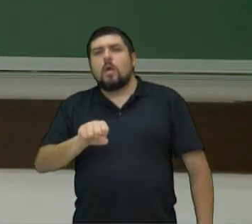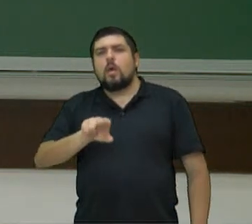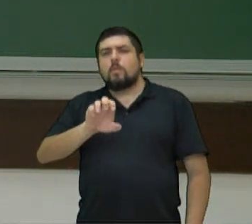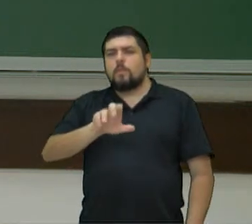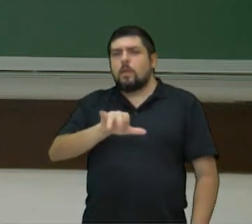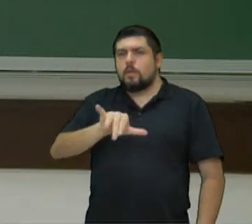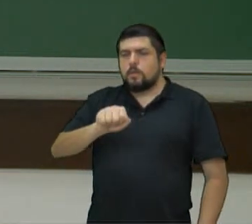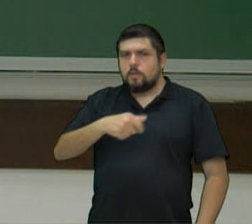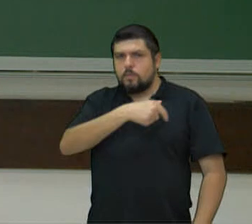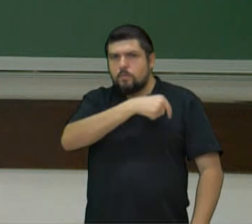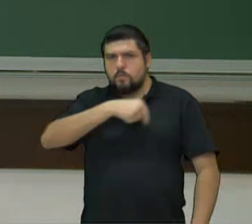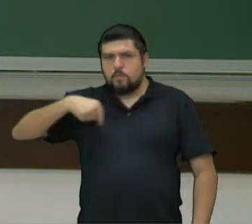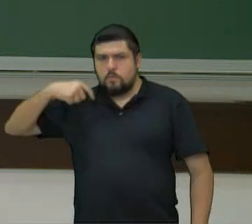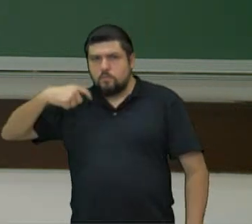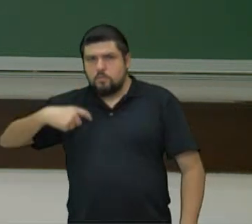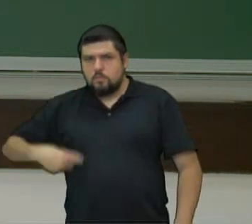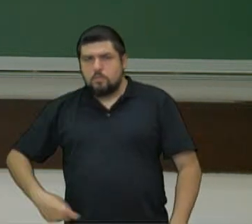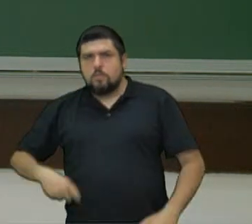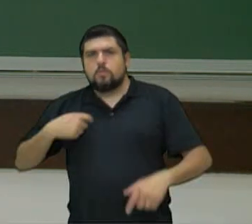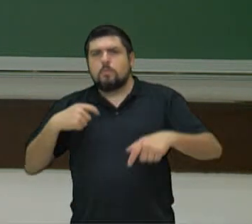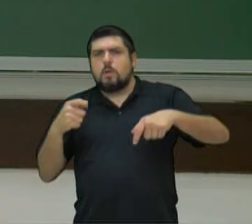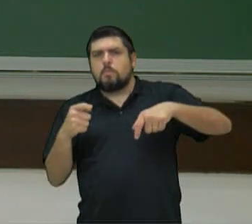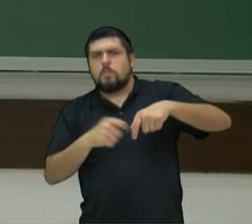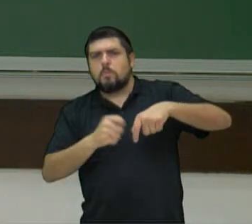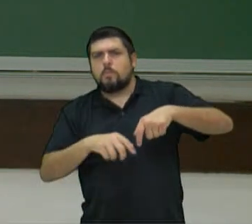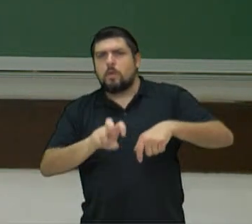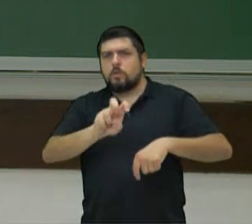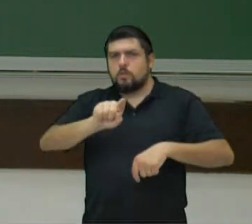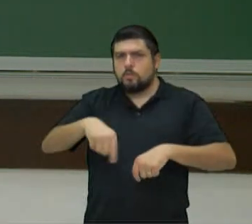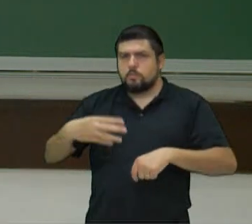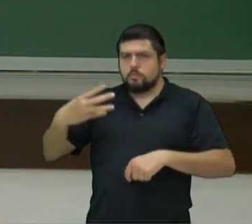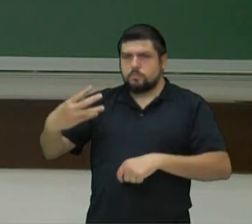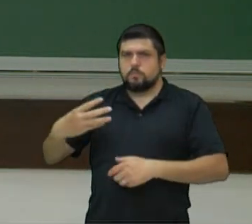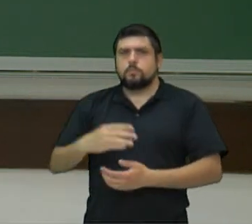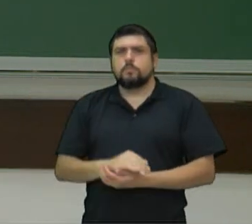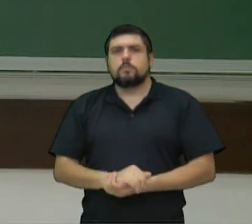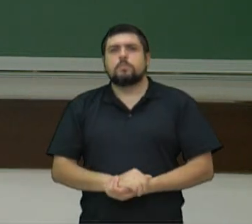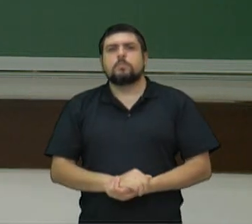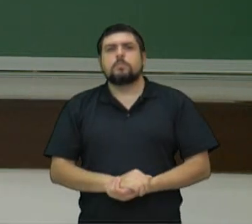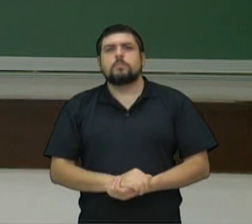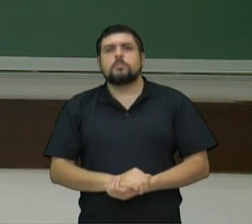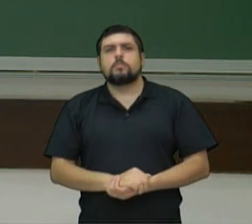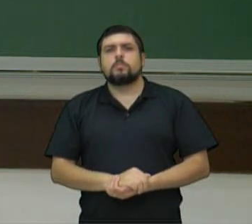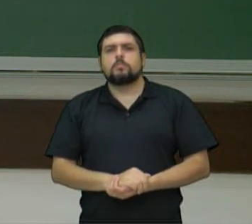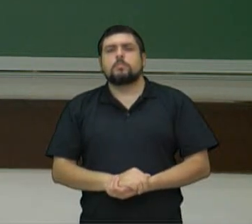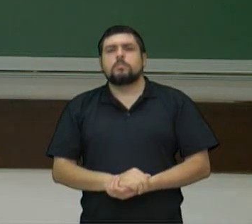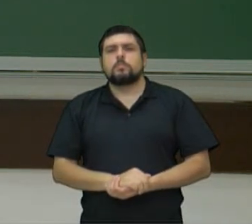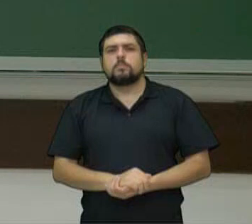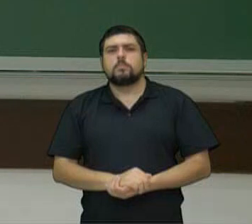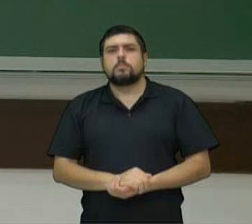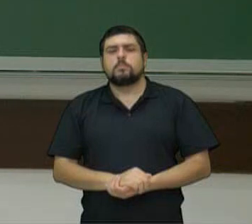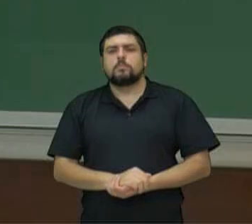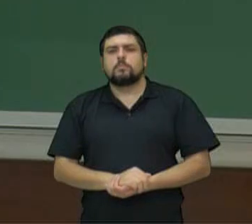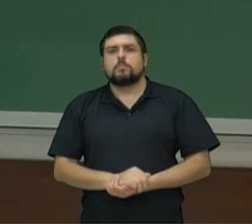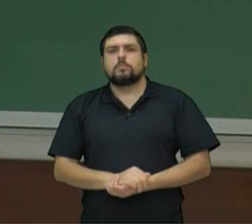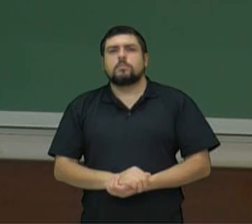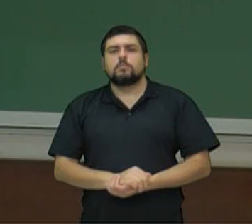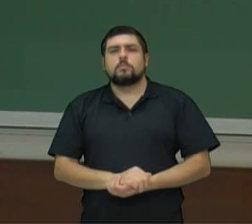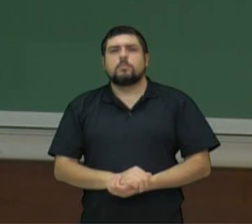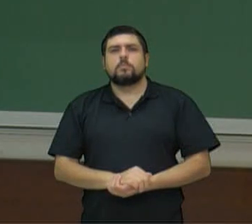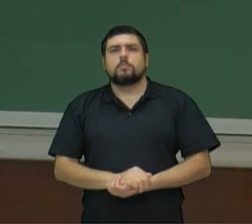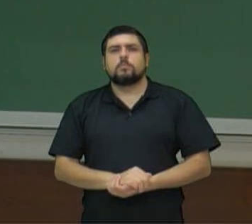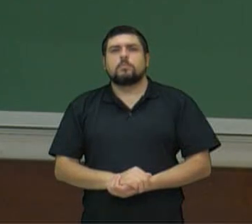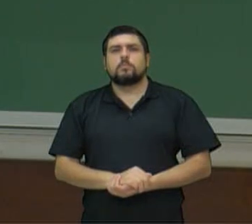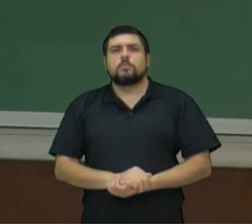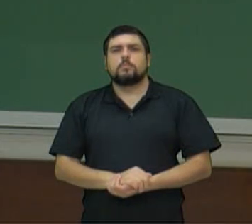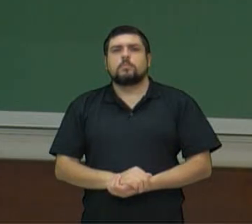número espetacular lá de 5.4 gols por partida. Tem aqui o texto, novamente,